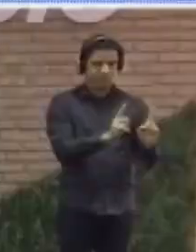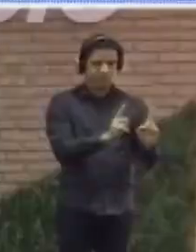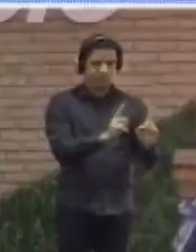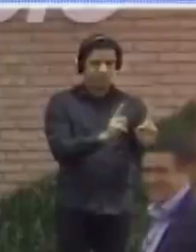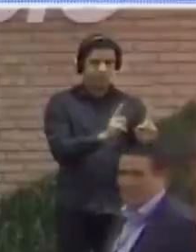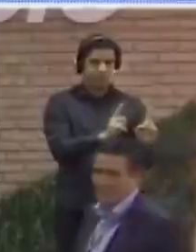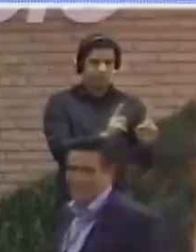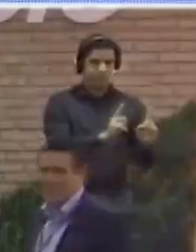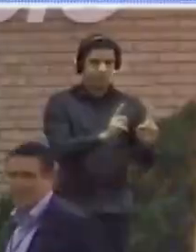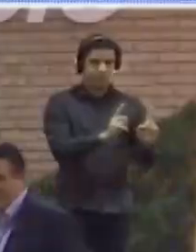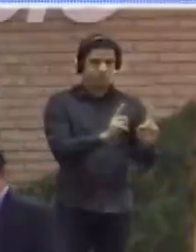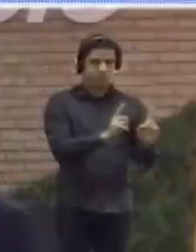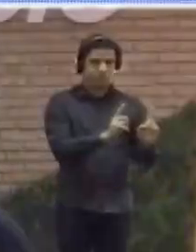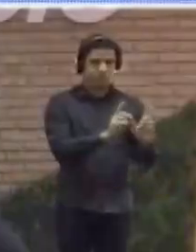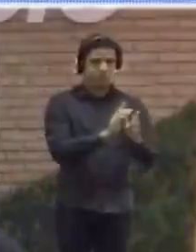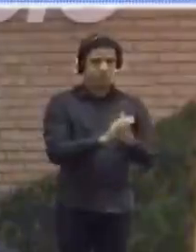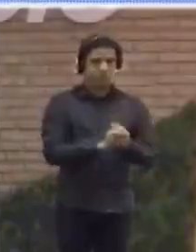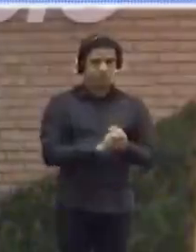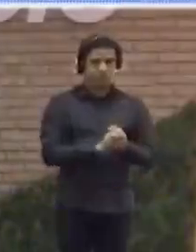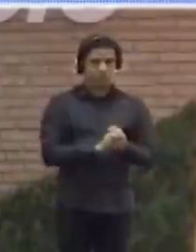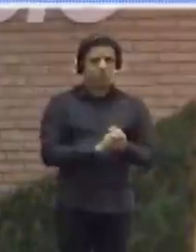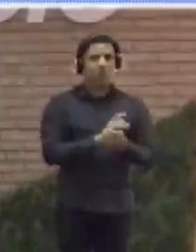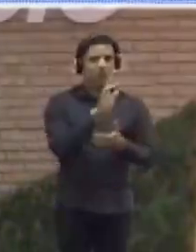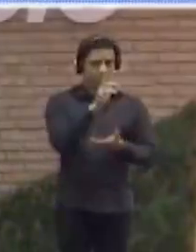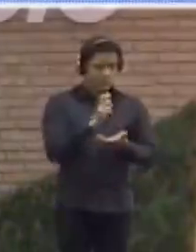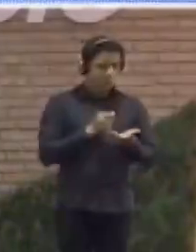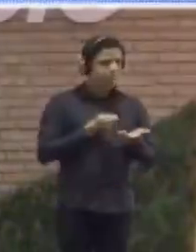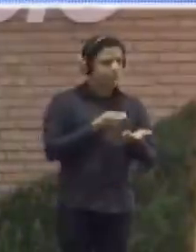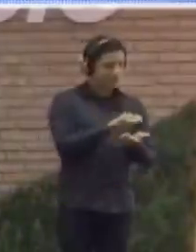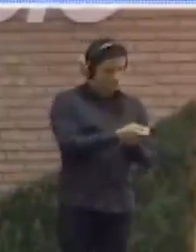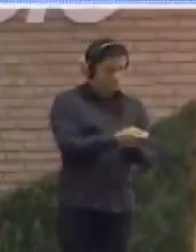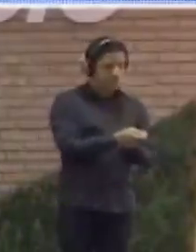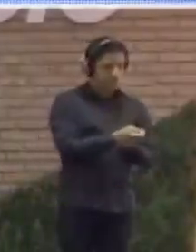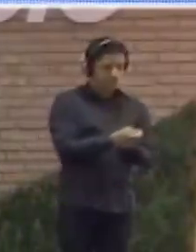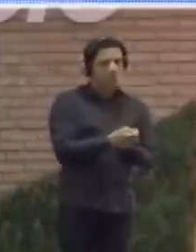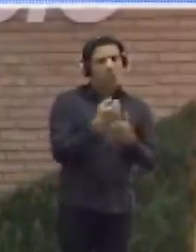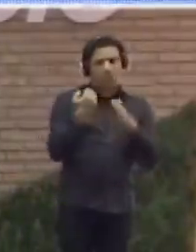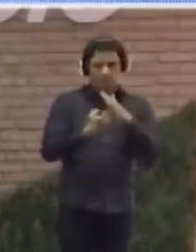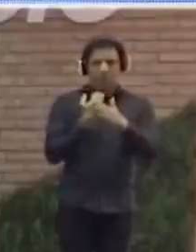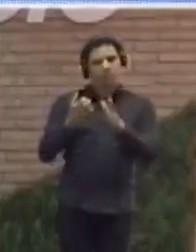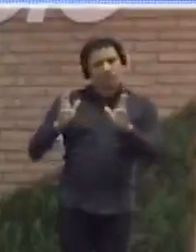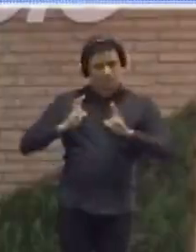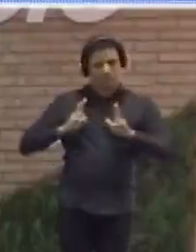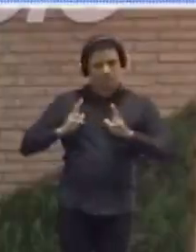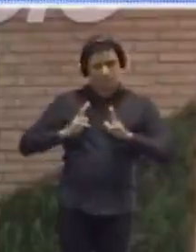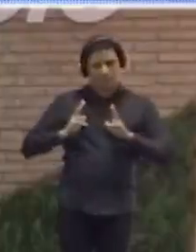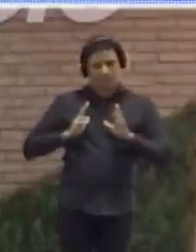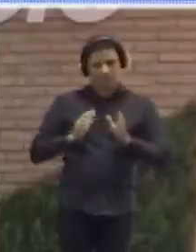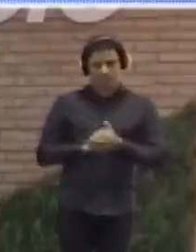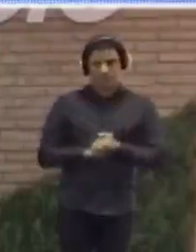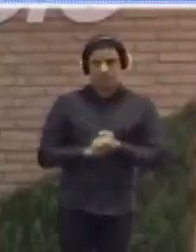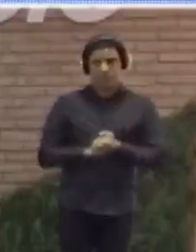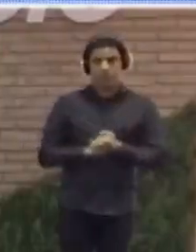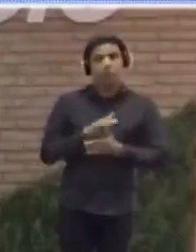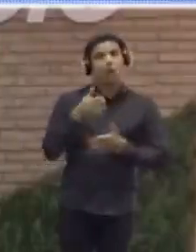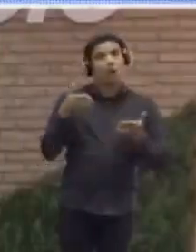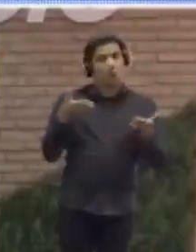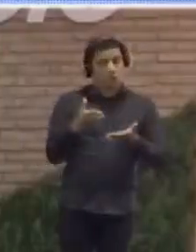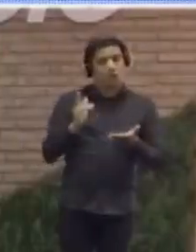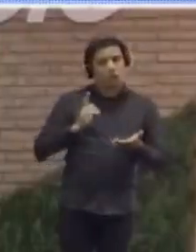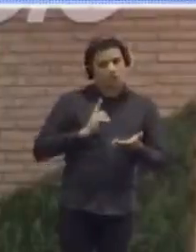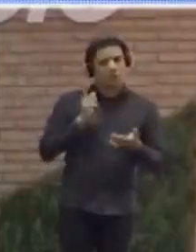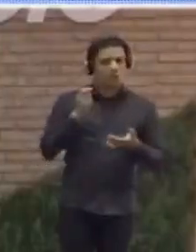E ela foi financiada e gerida pela British Airways. Hoje, ela tem subsídio do